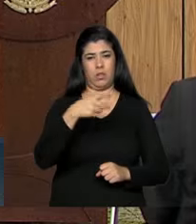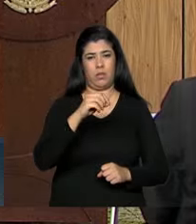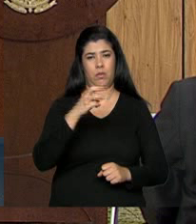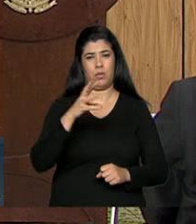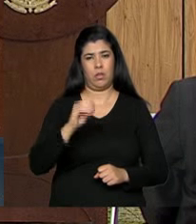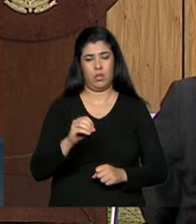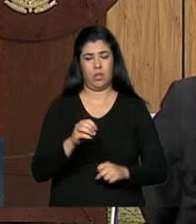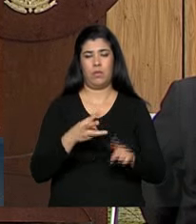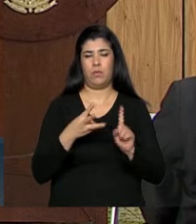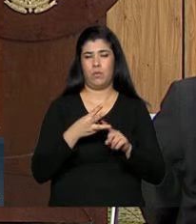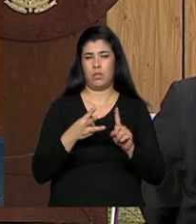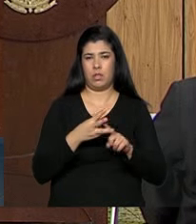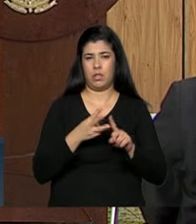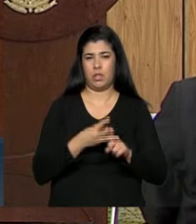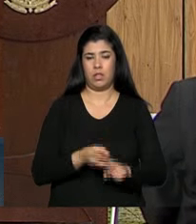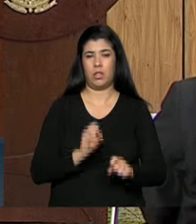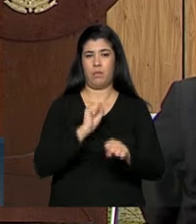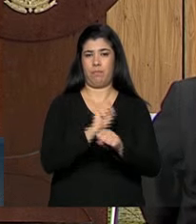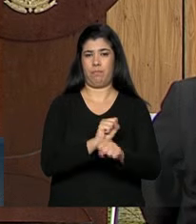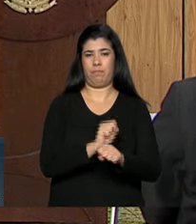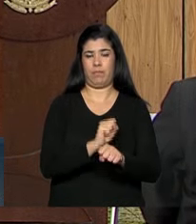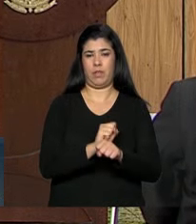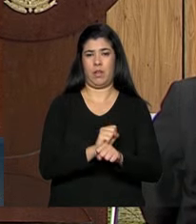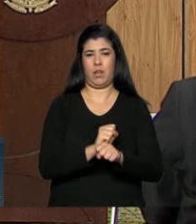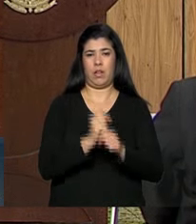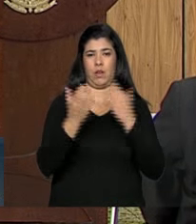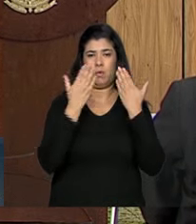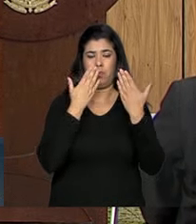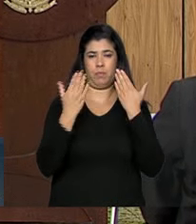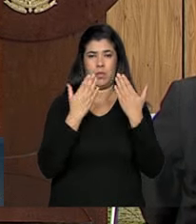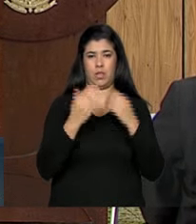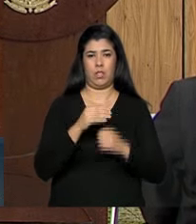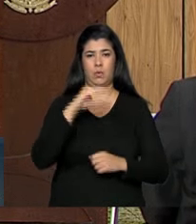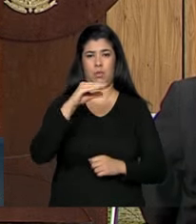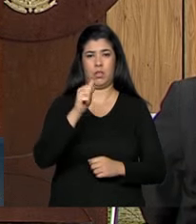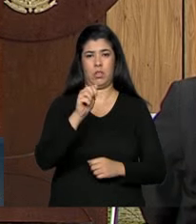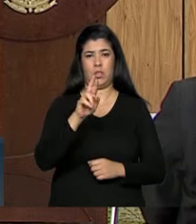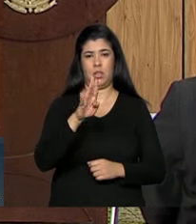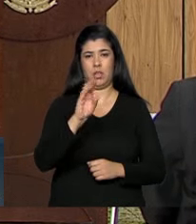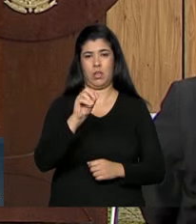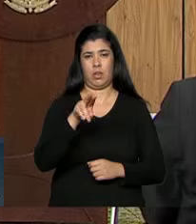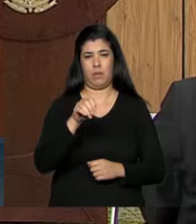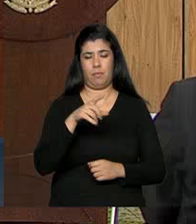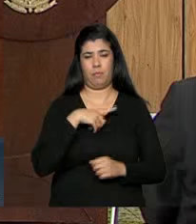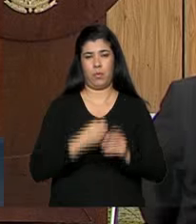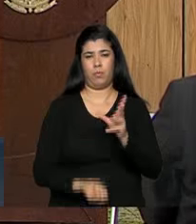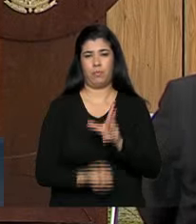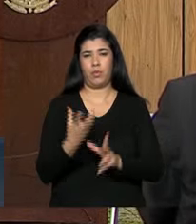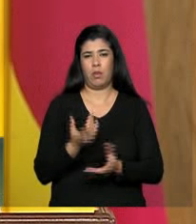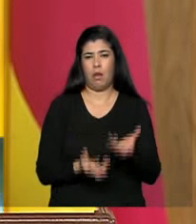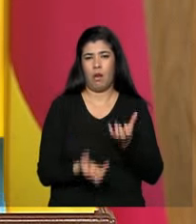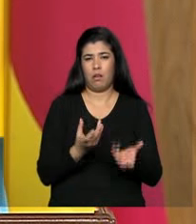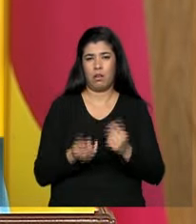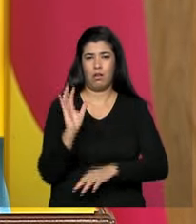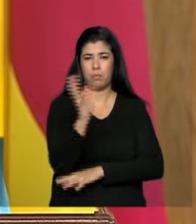das emissões de carbono associadas à supressão de vegetação na Amazônia.